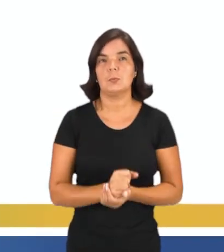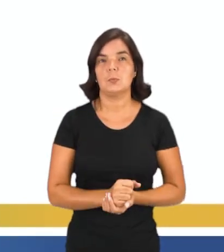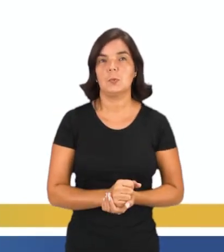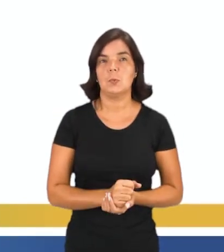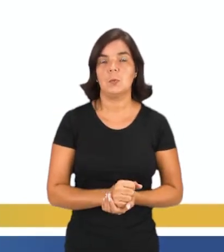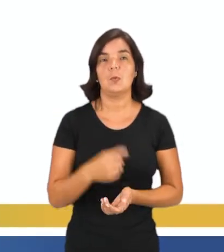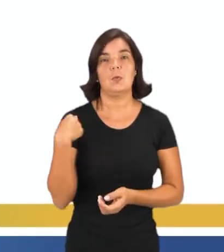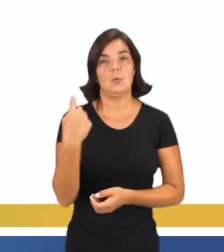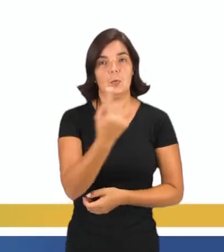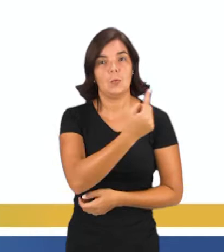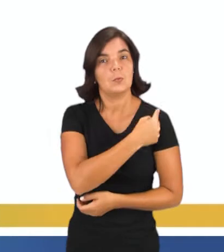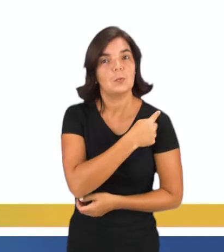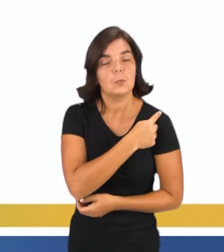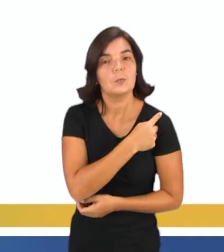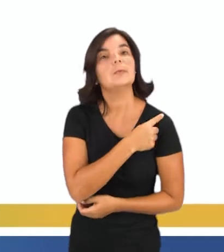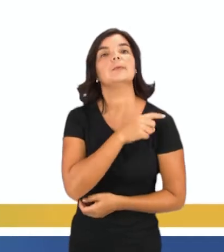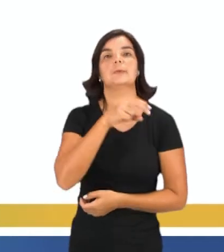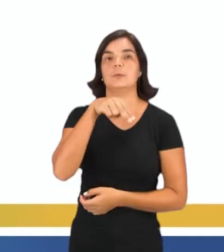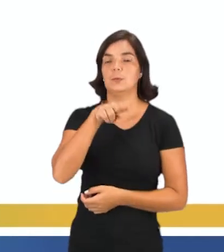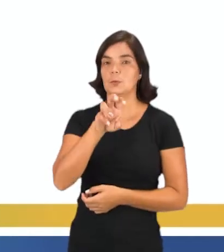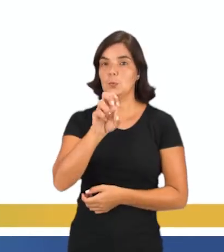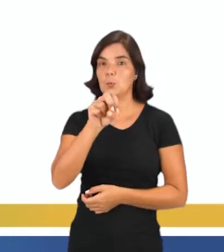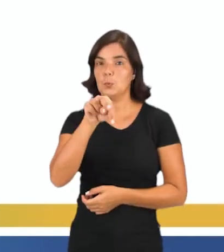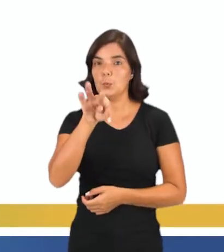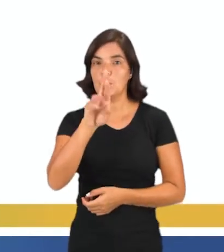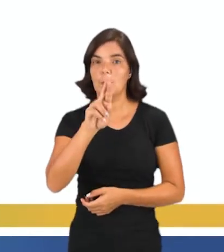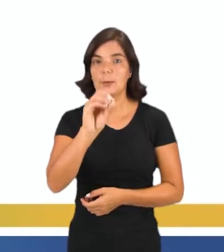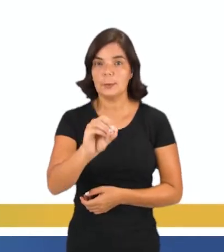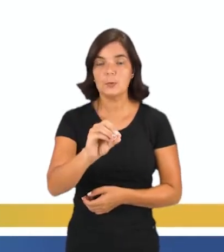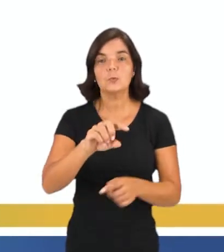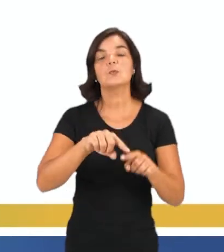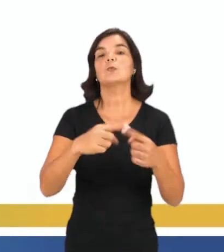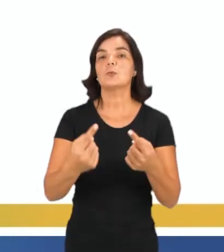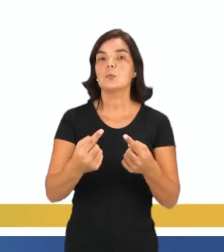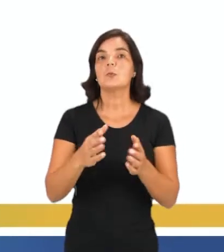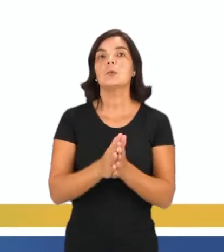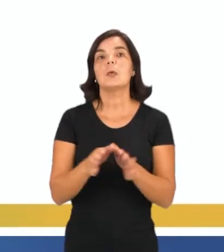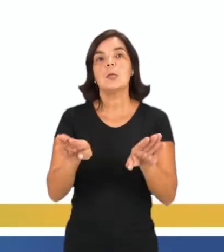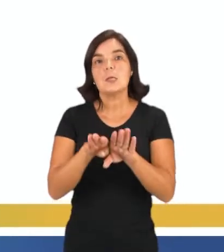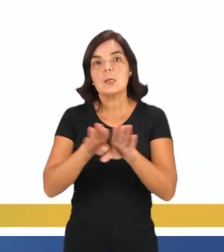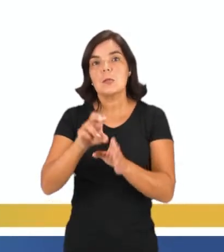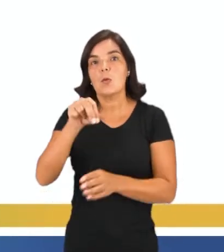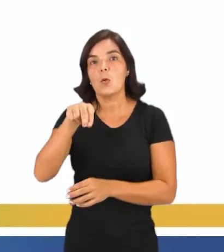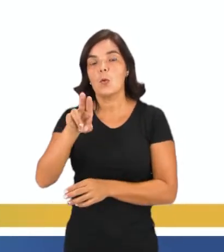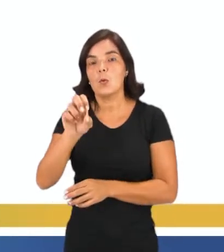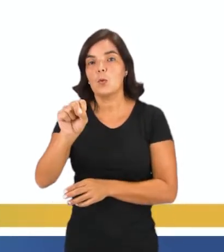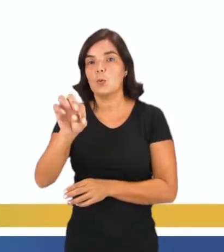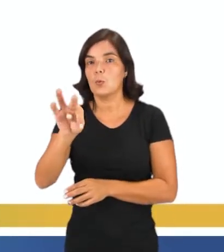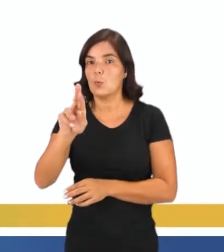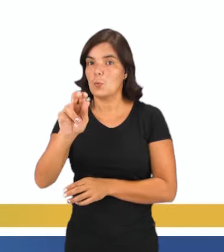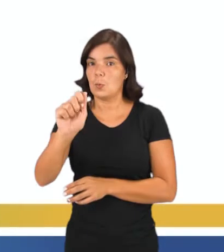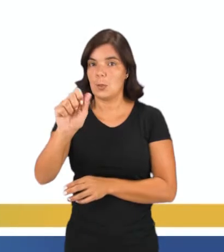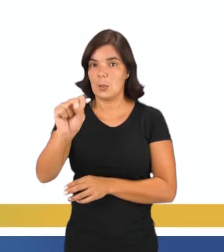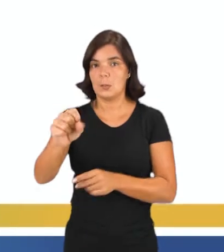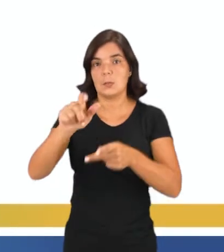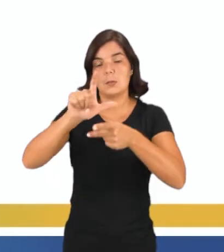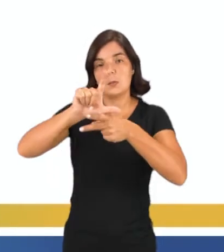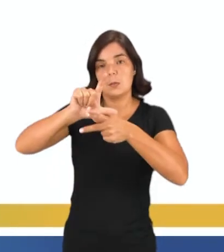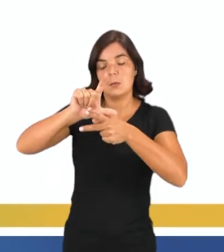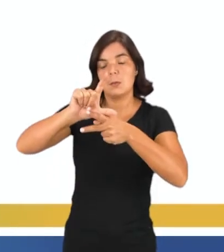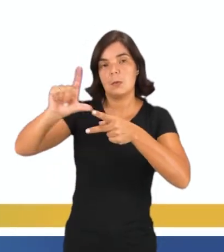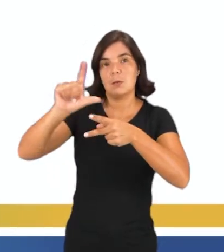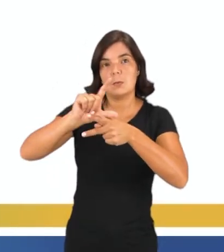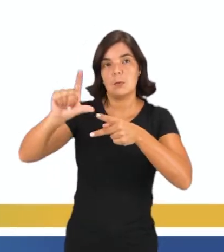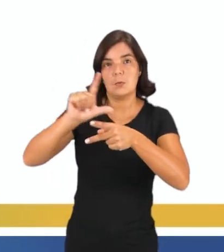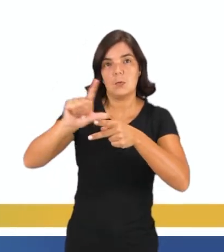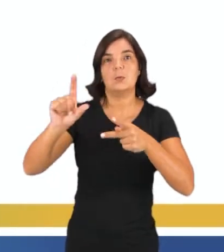ou nuestros no plural, que seria o nosso, ou os nossos. Vuestro, ou vuestros, que seria vossos.